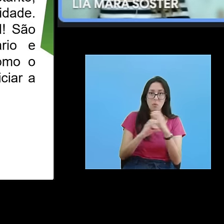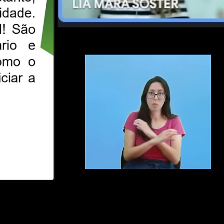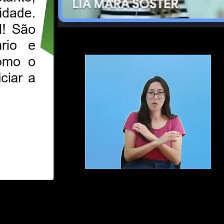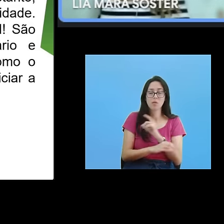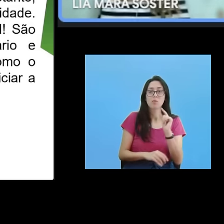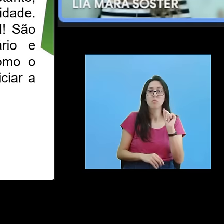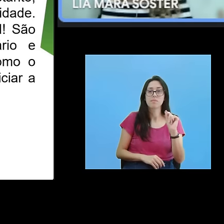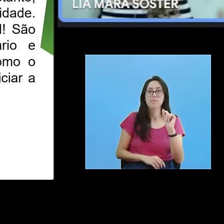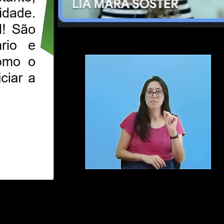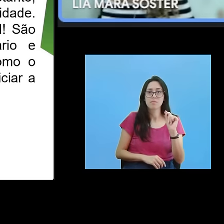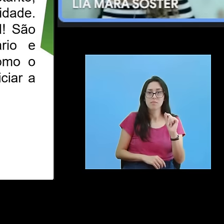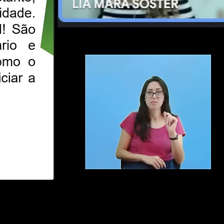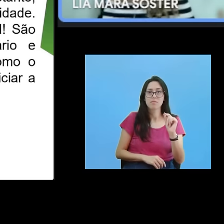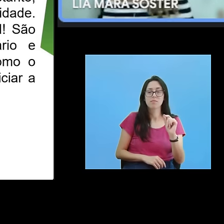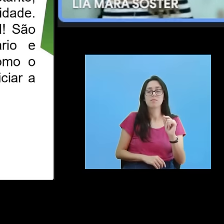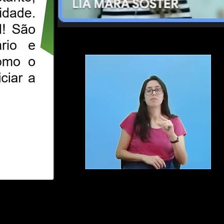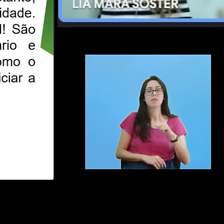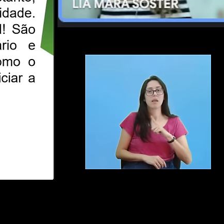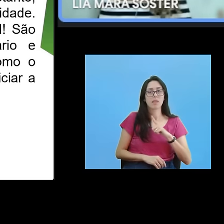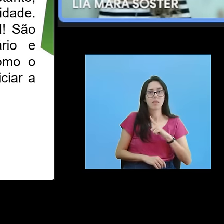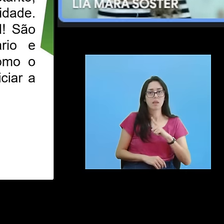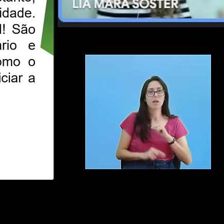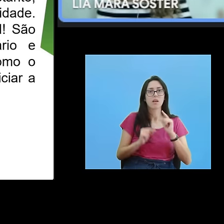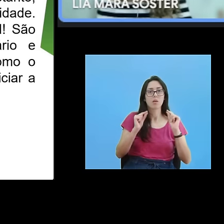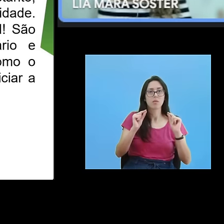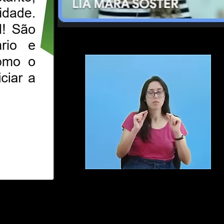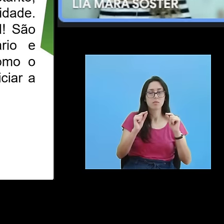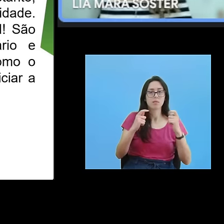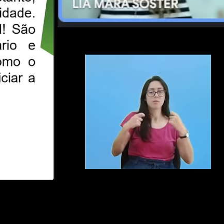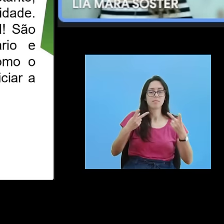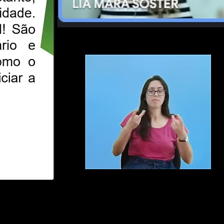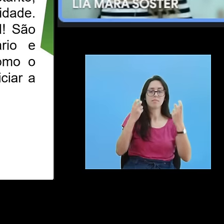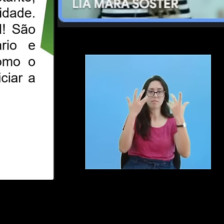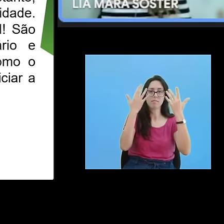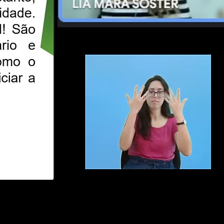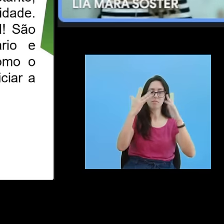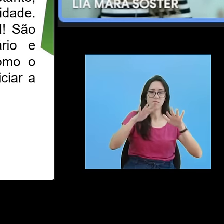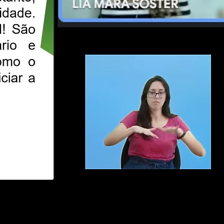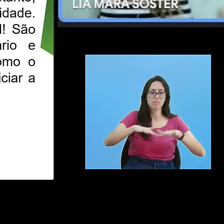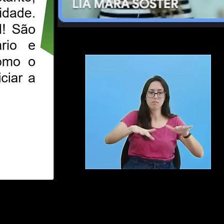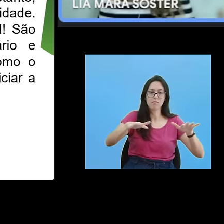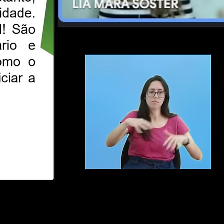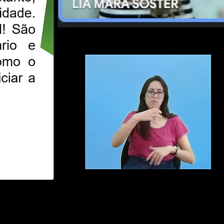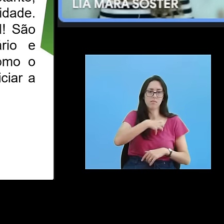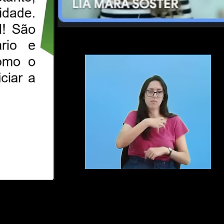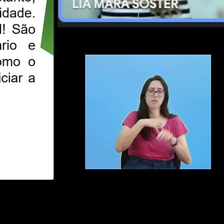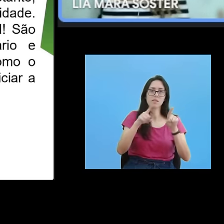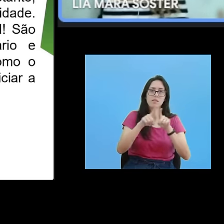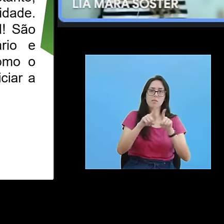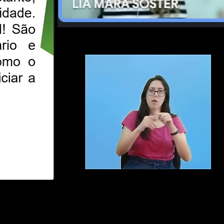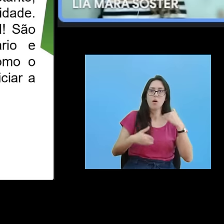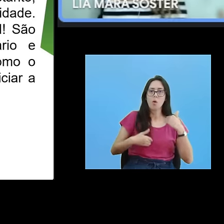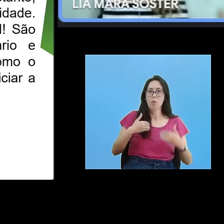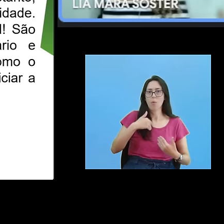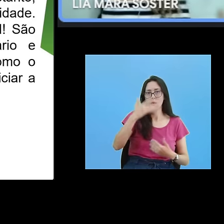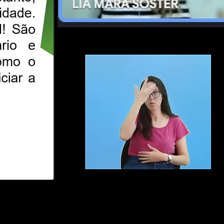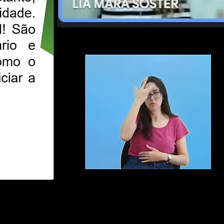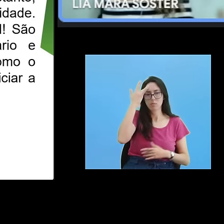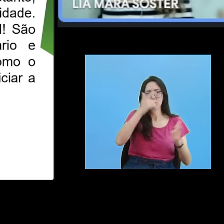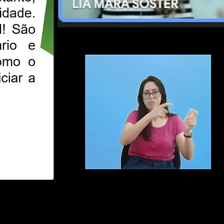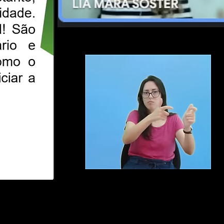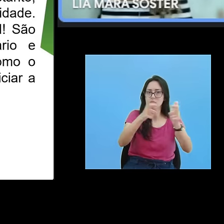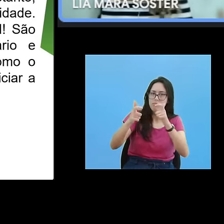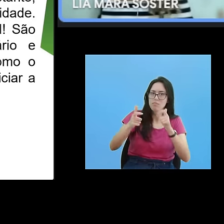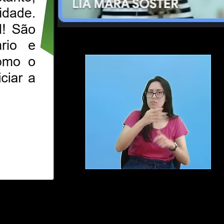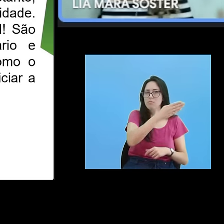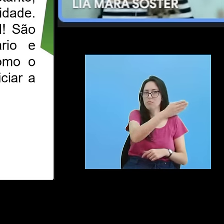traz como principal elemento a percepção tátil e a percepção do corpo da pessoa nos espaços e ambientes em que